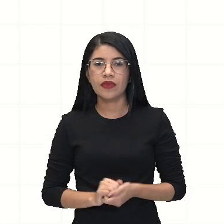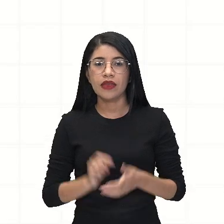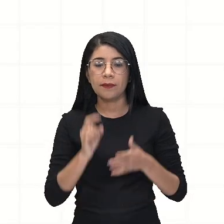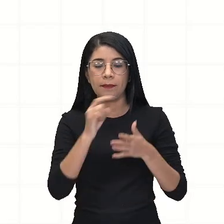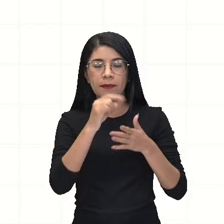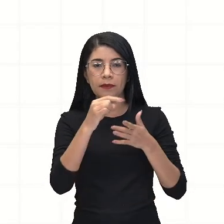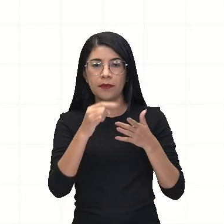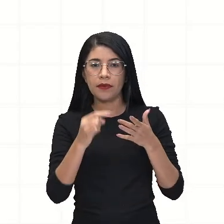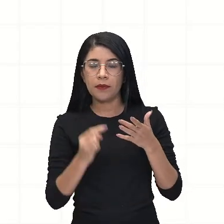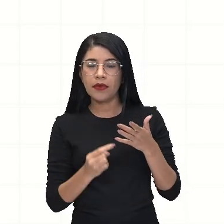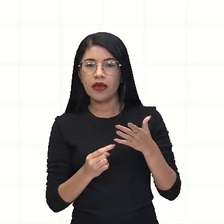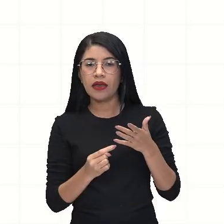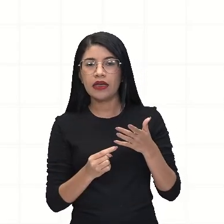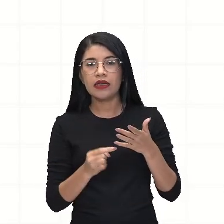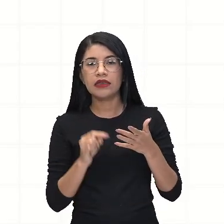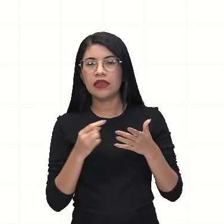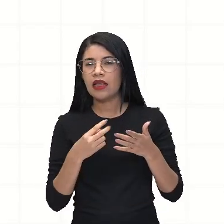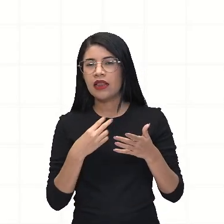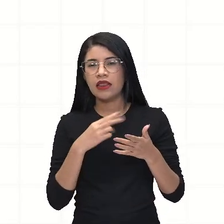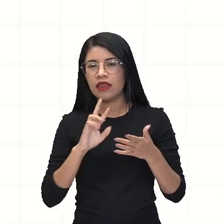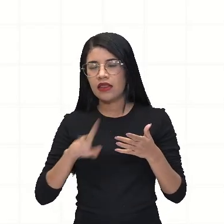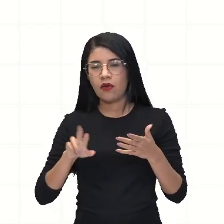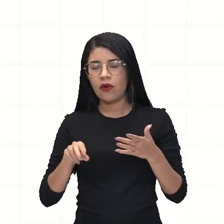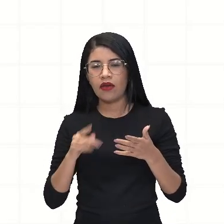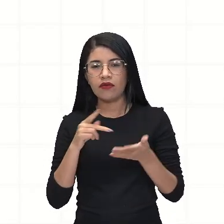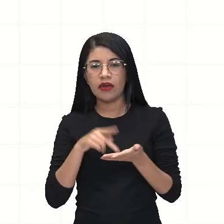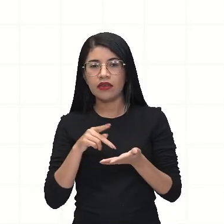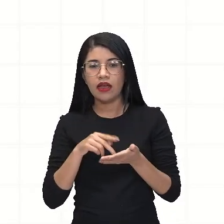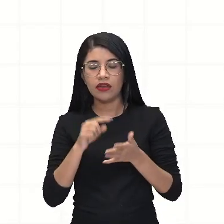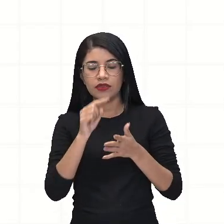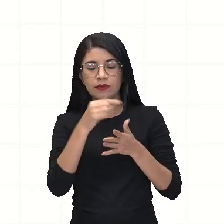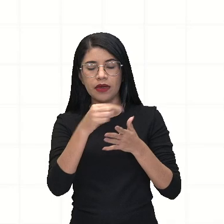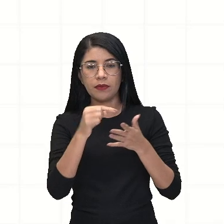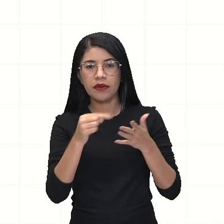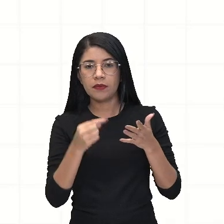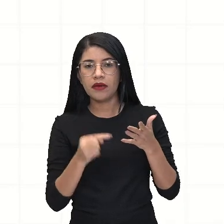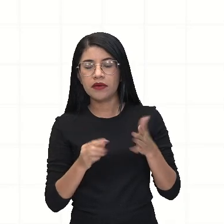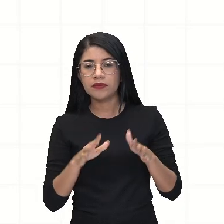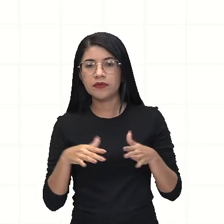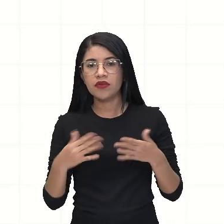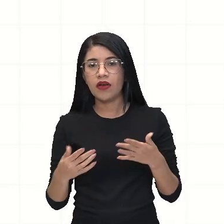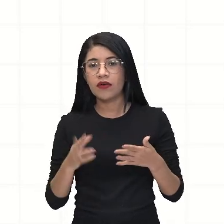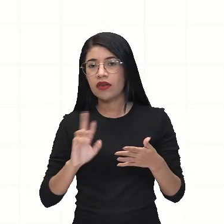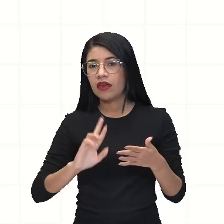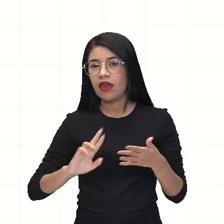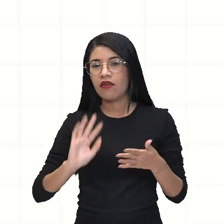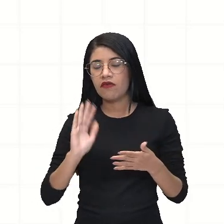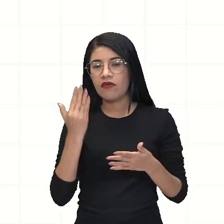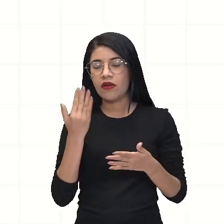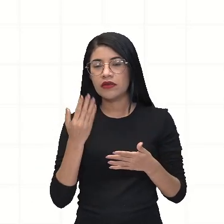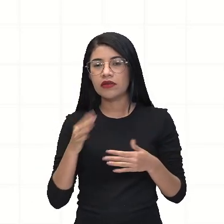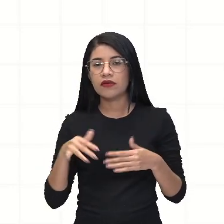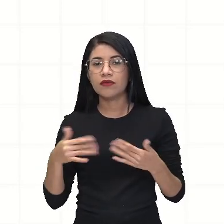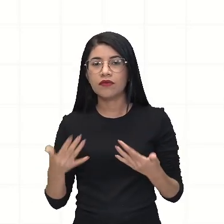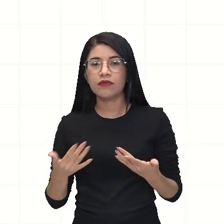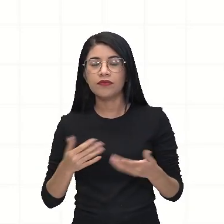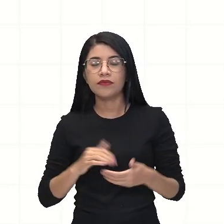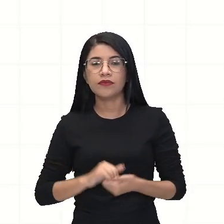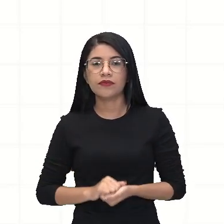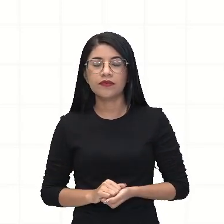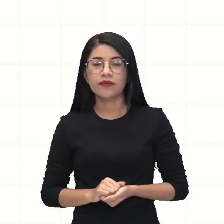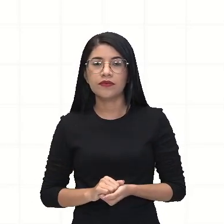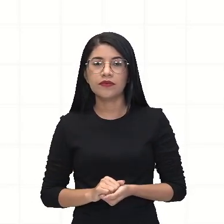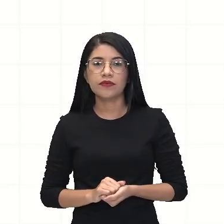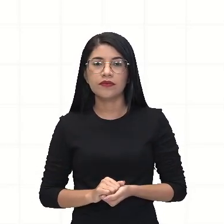tem assim, não pode ser considerada verdadeira. Então, ele quer o que é falso aí. O que é falso?